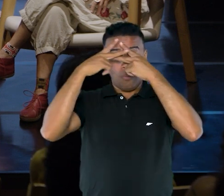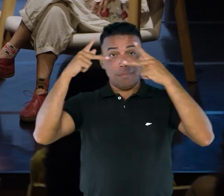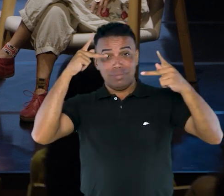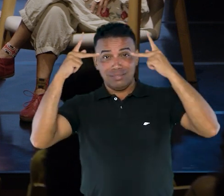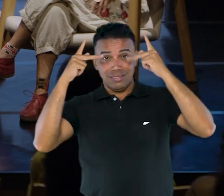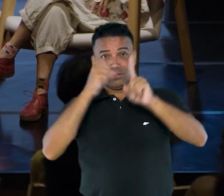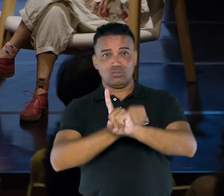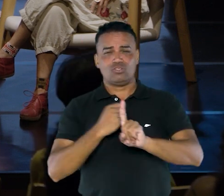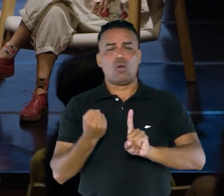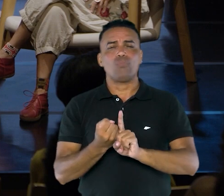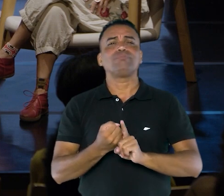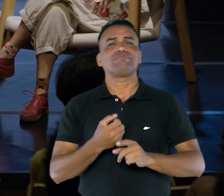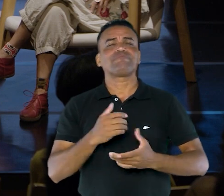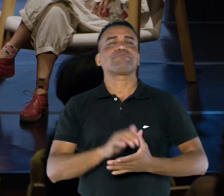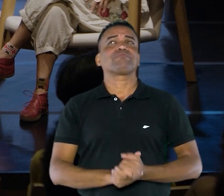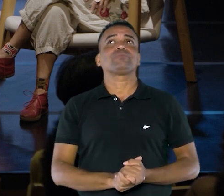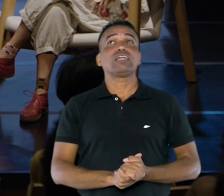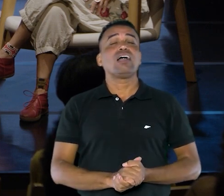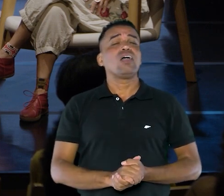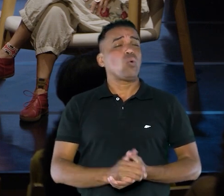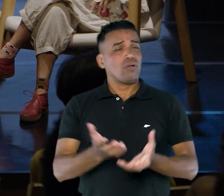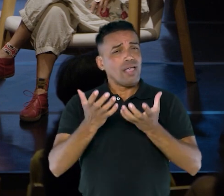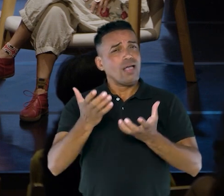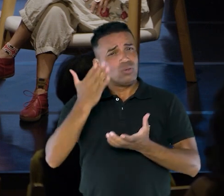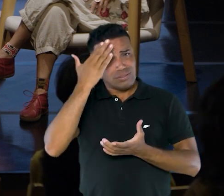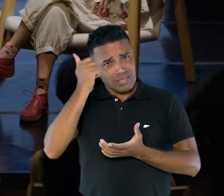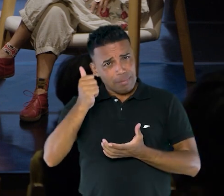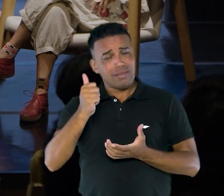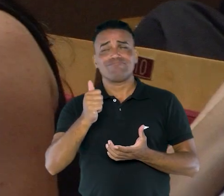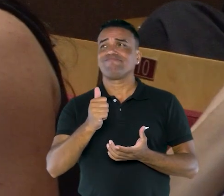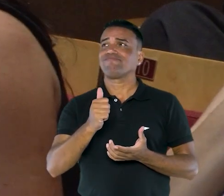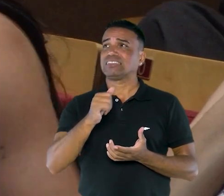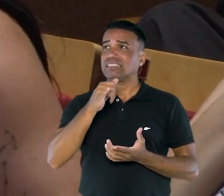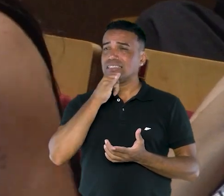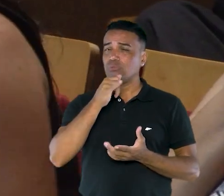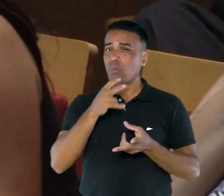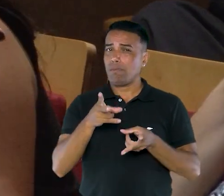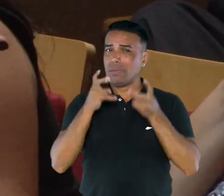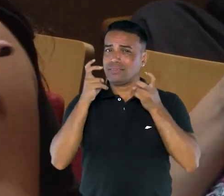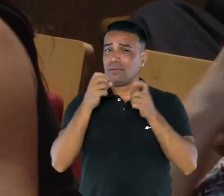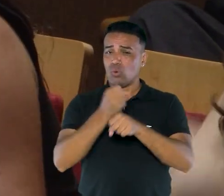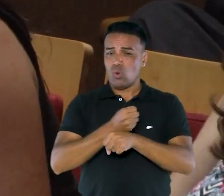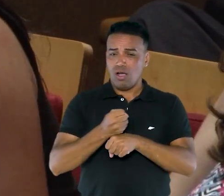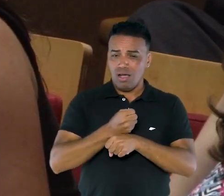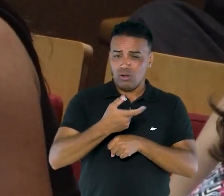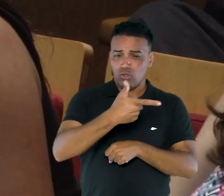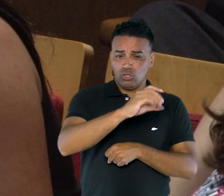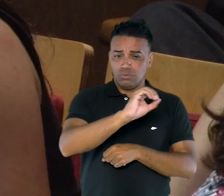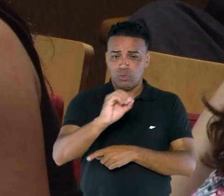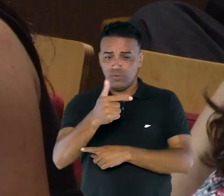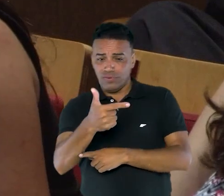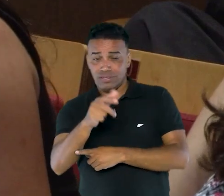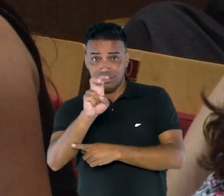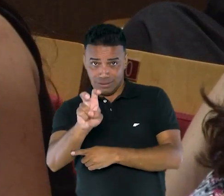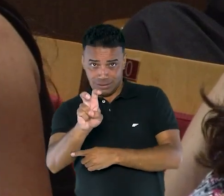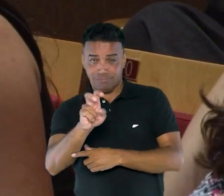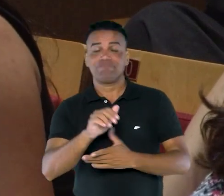Psicossocial. E aí eu queria saber de vocês o que eu observo, né, principalmente nesse ano de